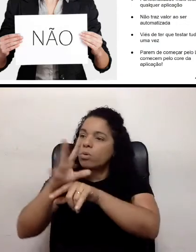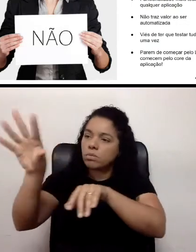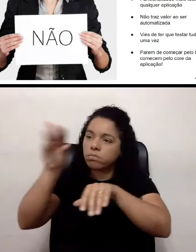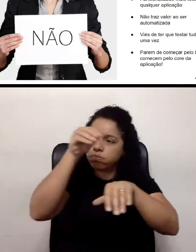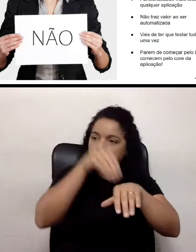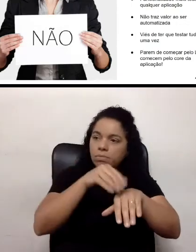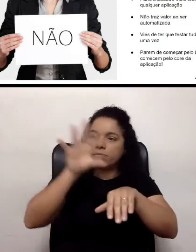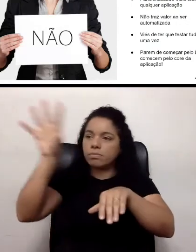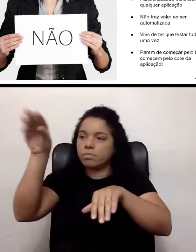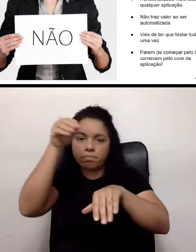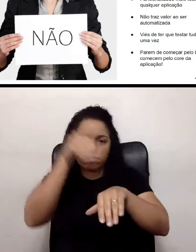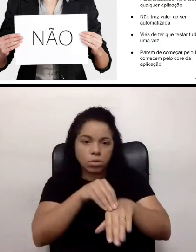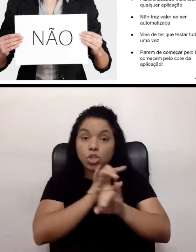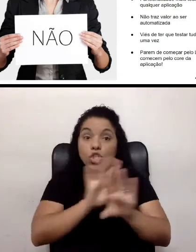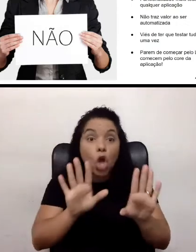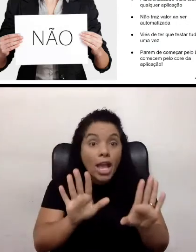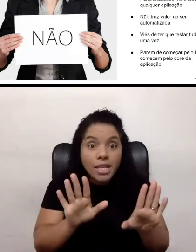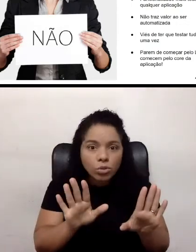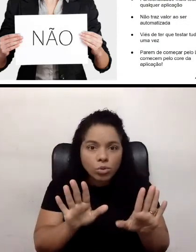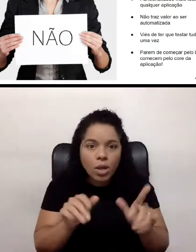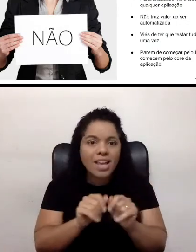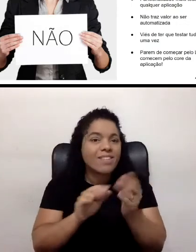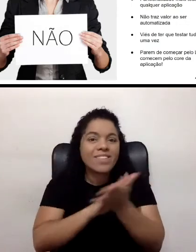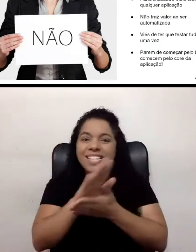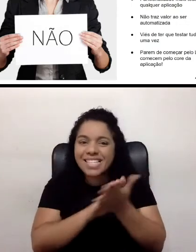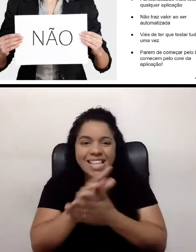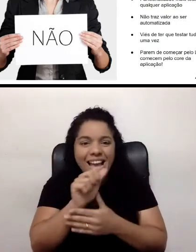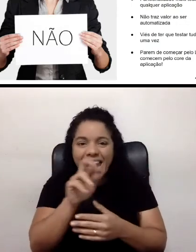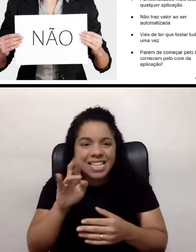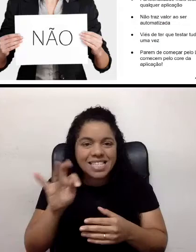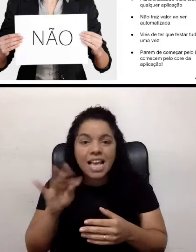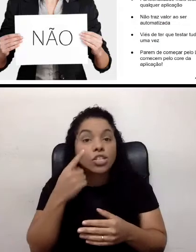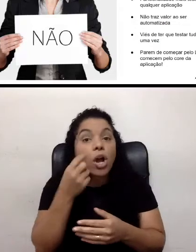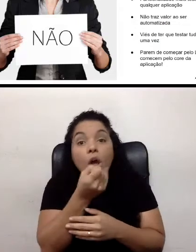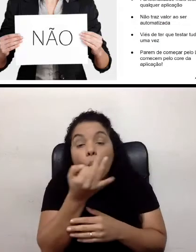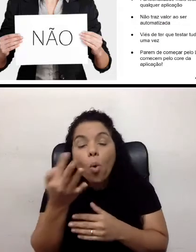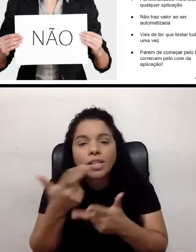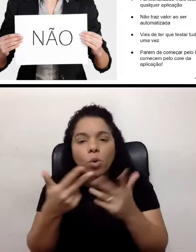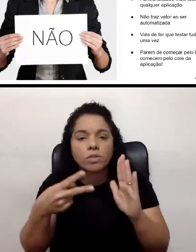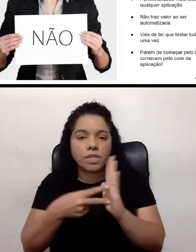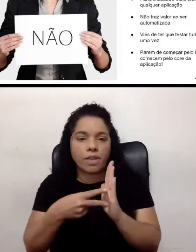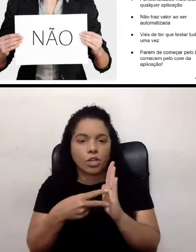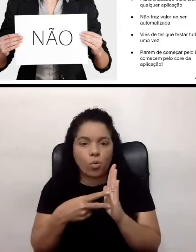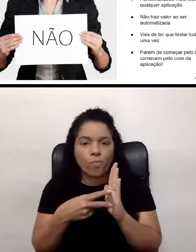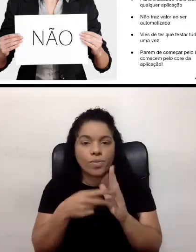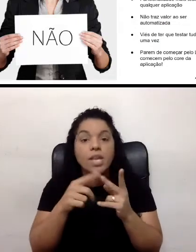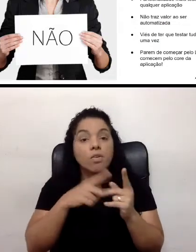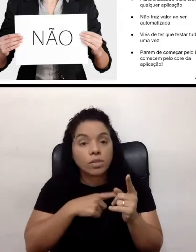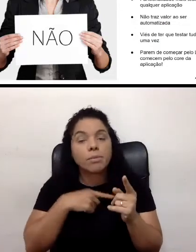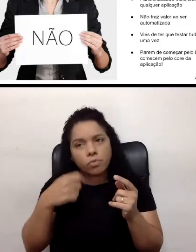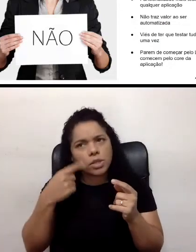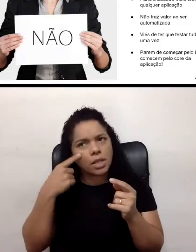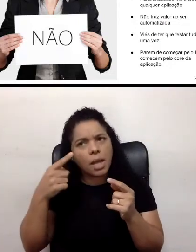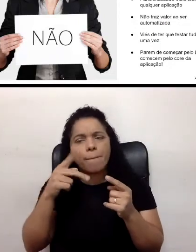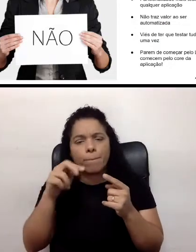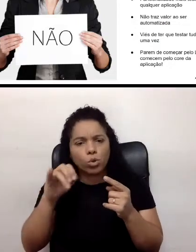Só isso. Eu não fiz nenhum acerte. Olha quanta coisa você validou. Você validou que tem que ter produto.